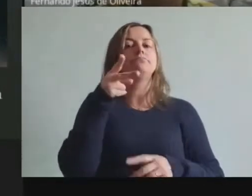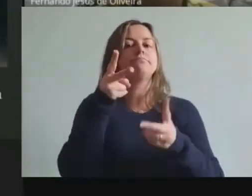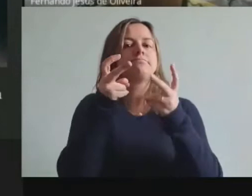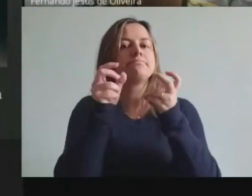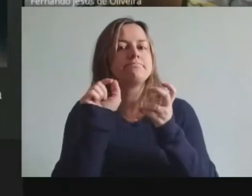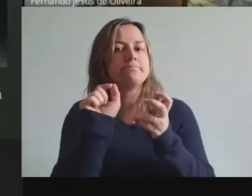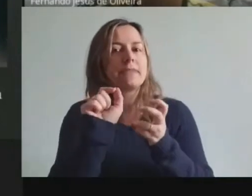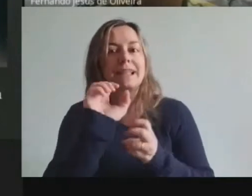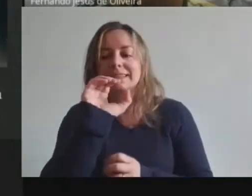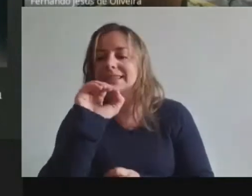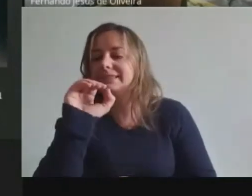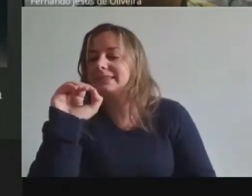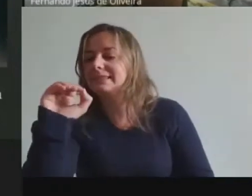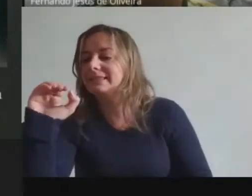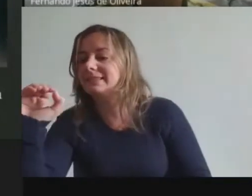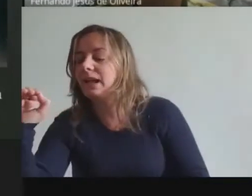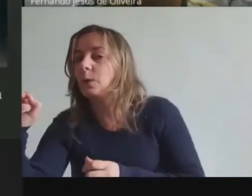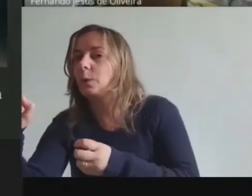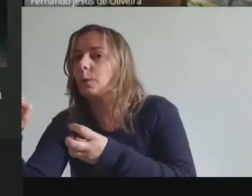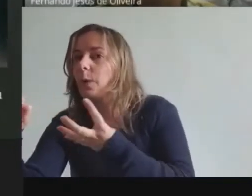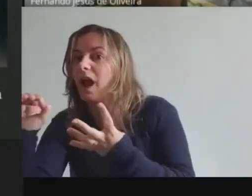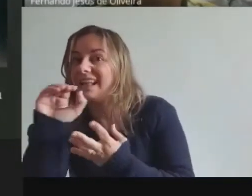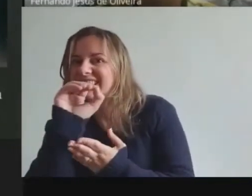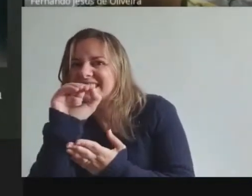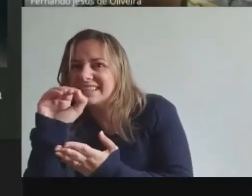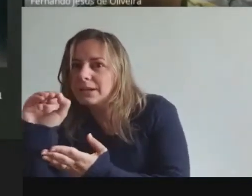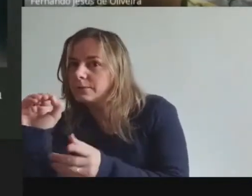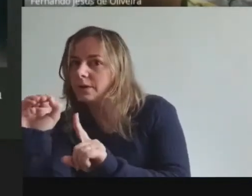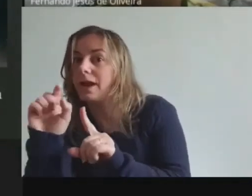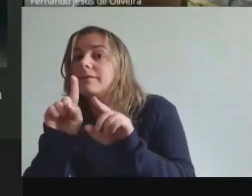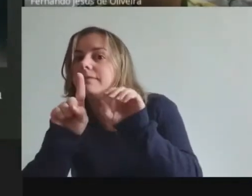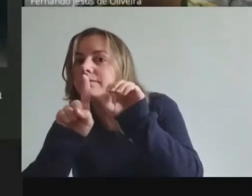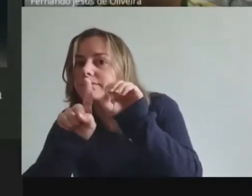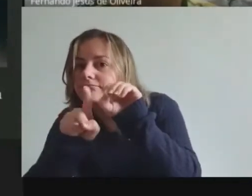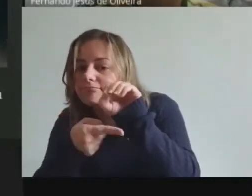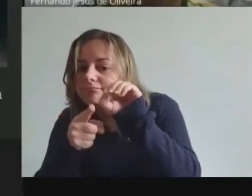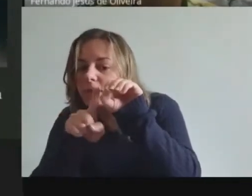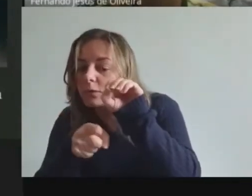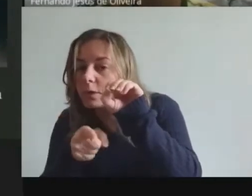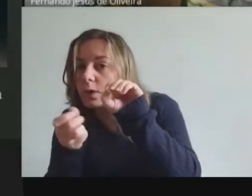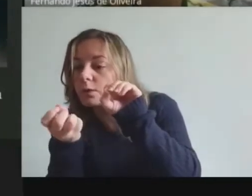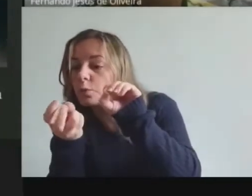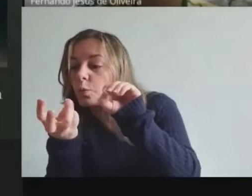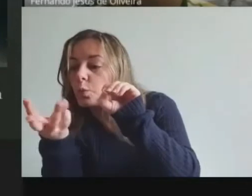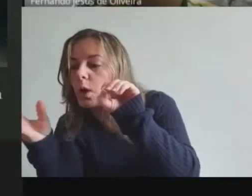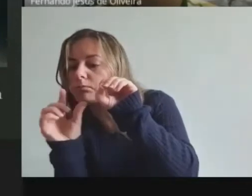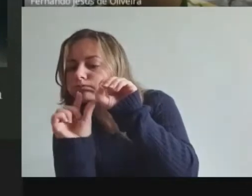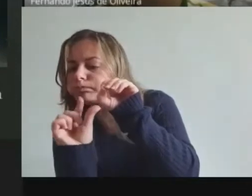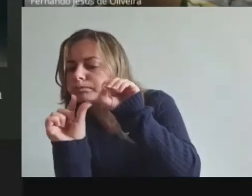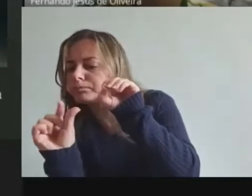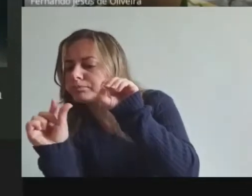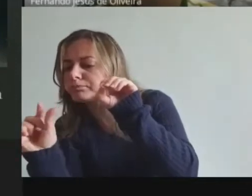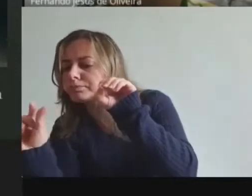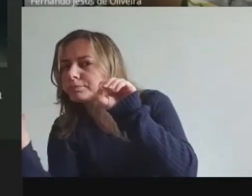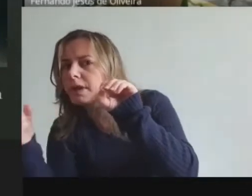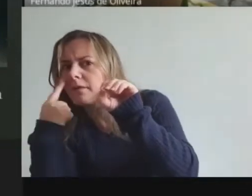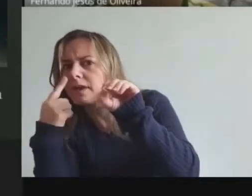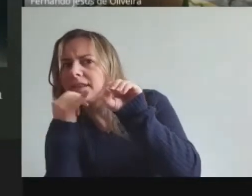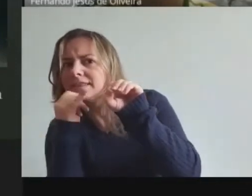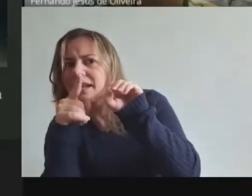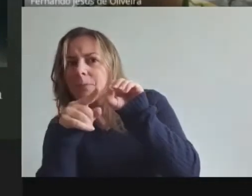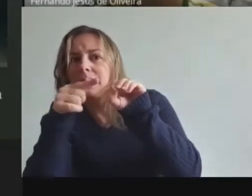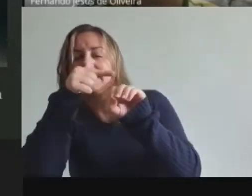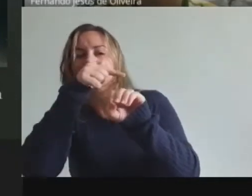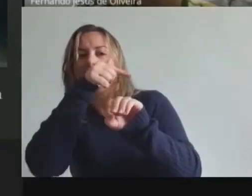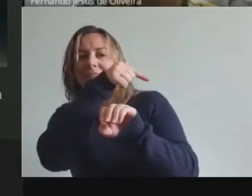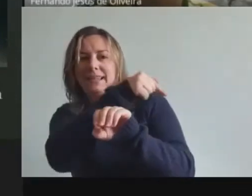tá? É o número de casas depois da vírgula. A gente tem aqui 5 zeros, né? Mais o 7.